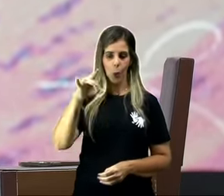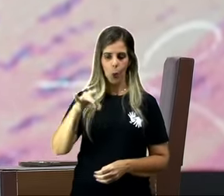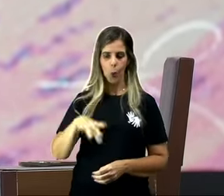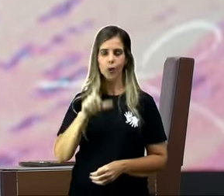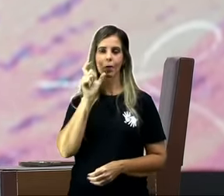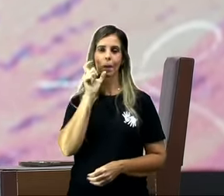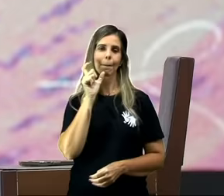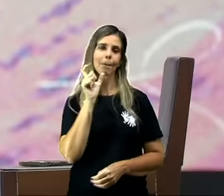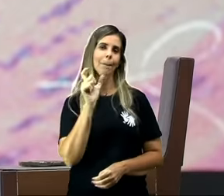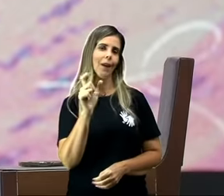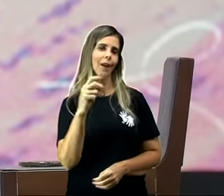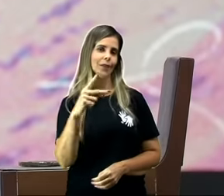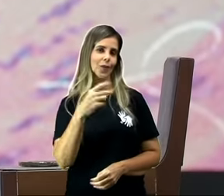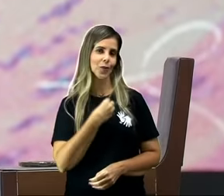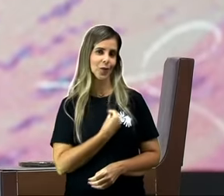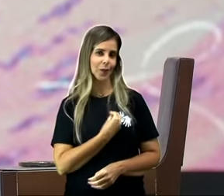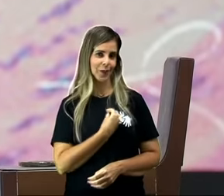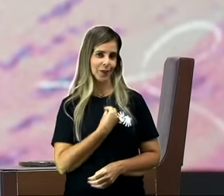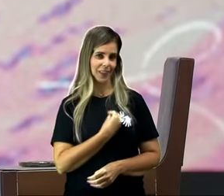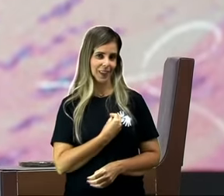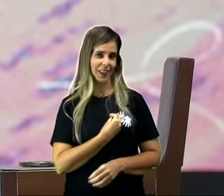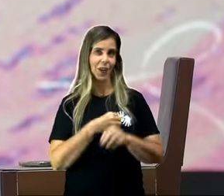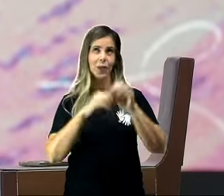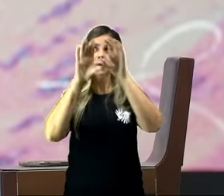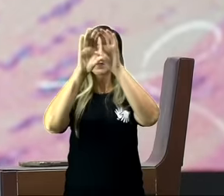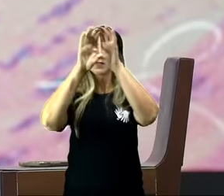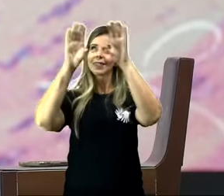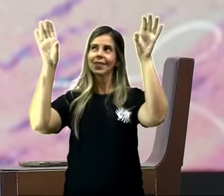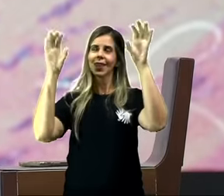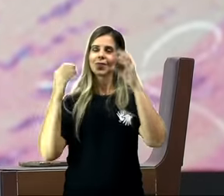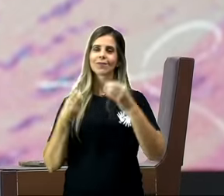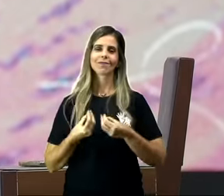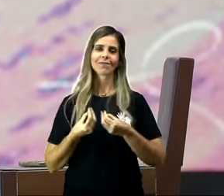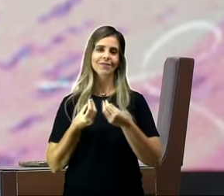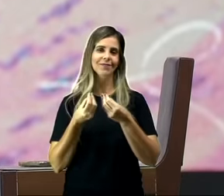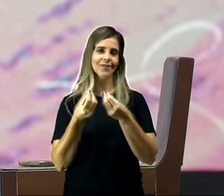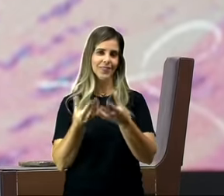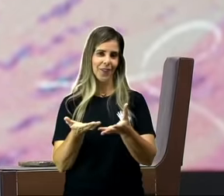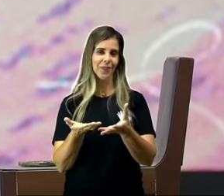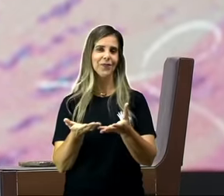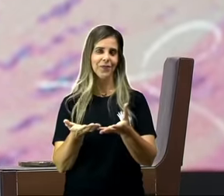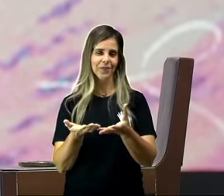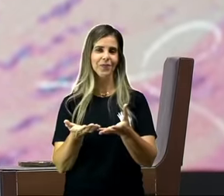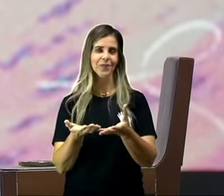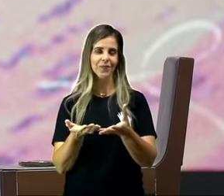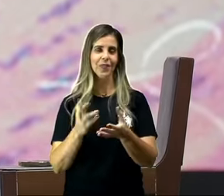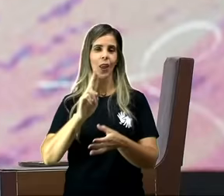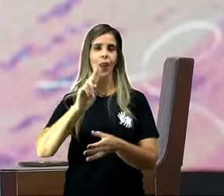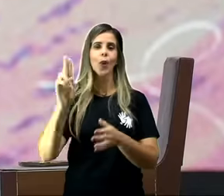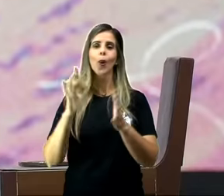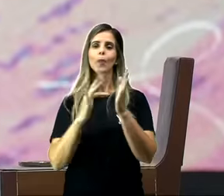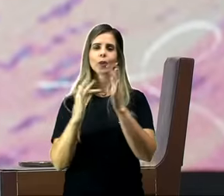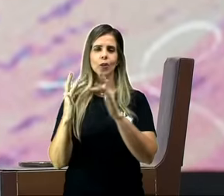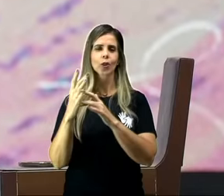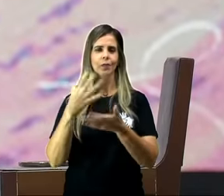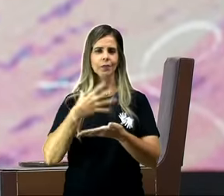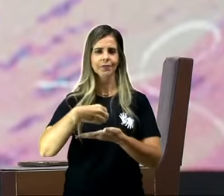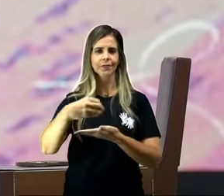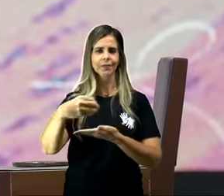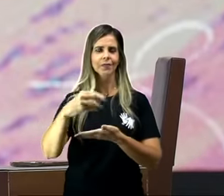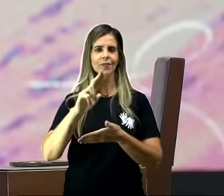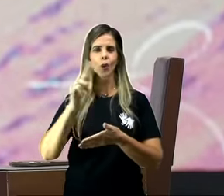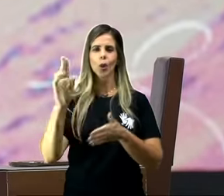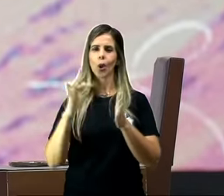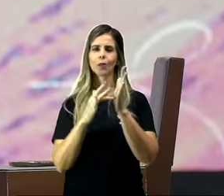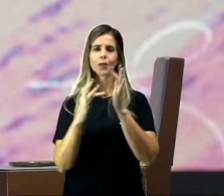Pode ficar tranquilo. Declare comigo, levante a sua mão para o céu bem alto, repete comigo, diga assim: em nome de Jesus, eu estou entrando numa